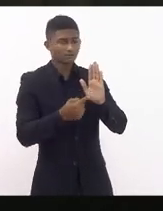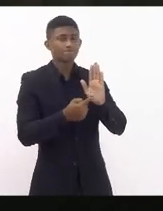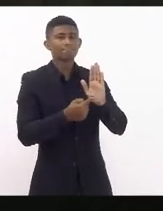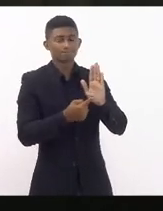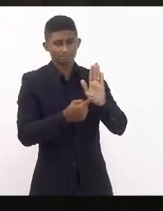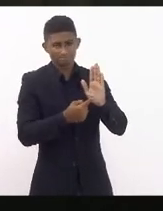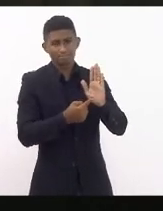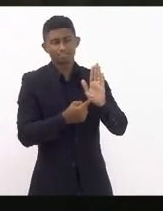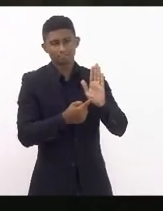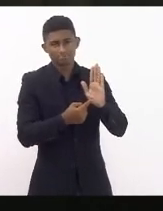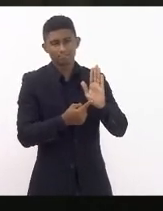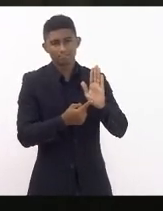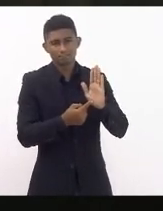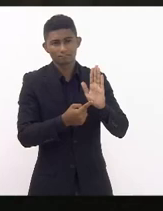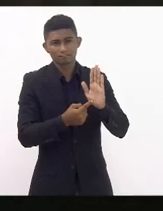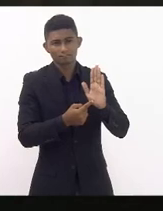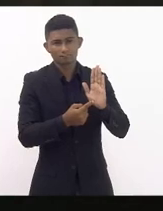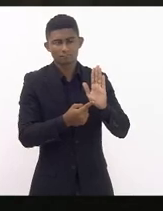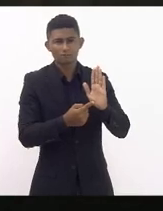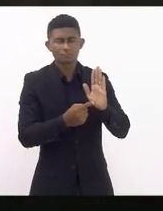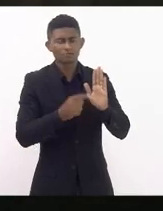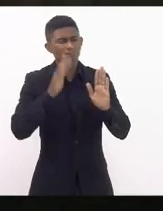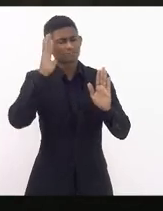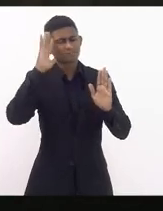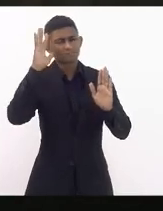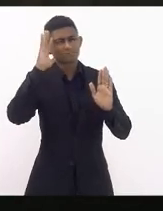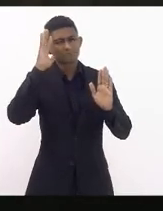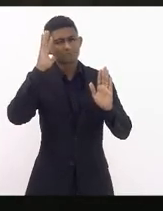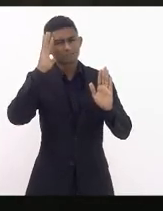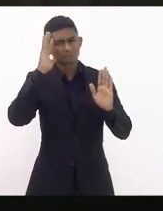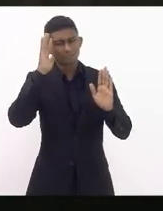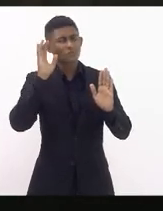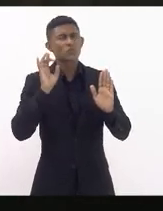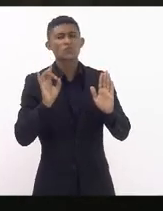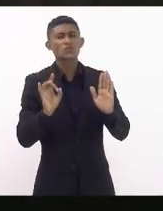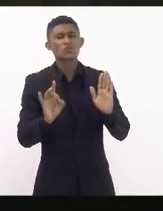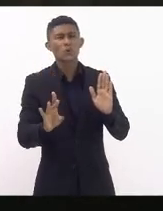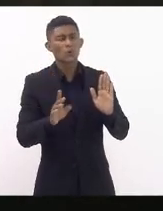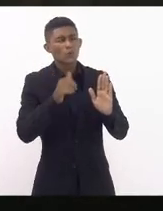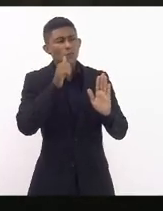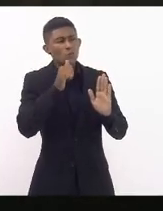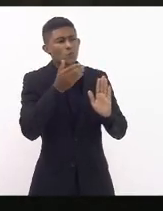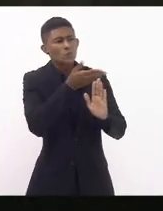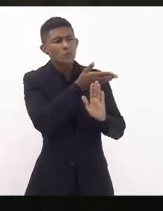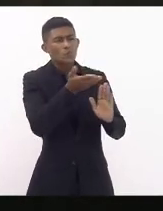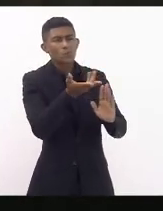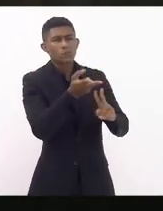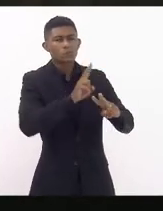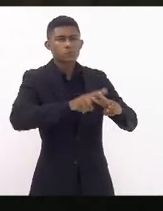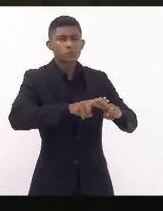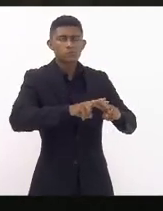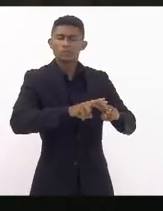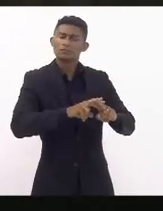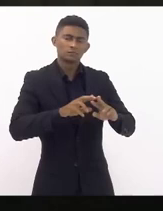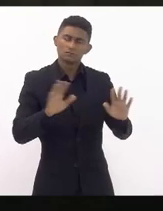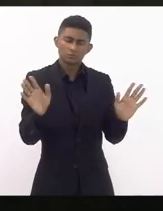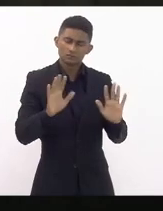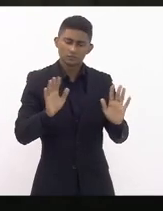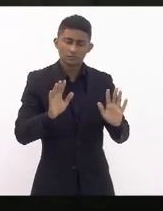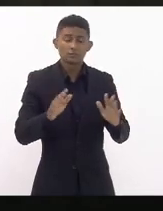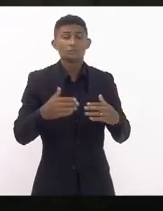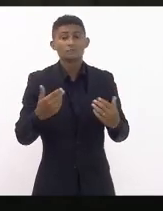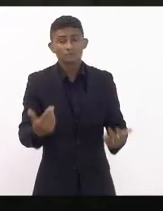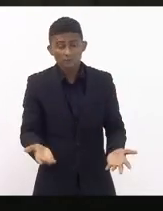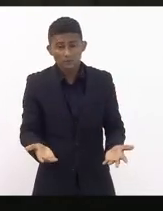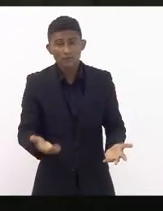socioeducativo não só para as egressas. Por isso, a minha